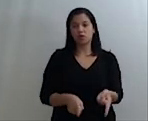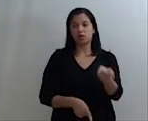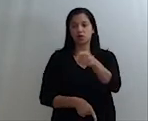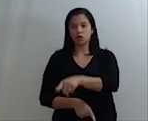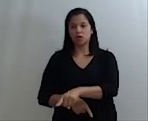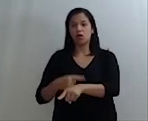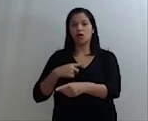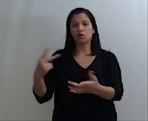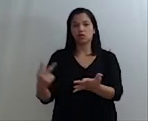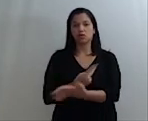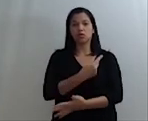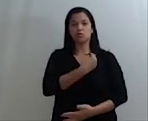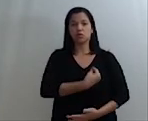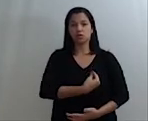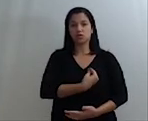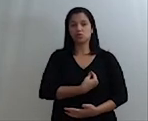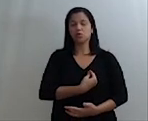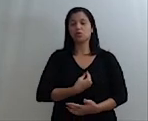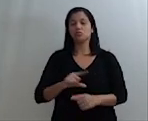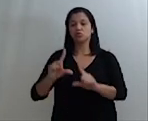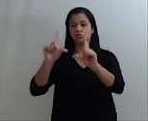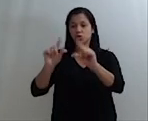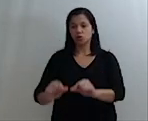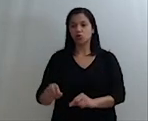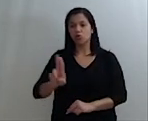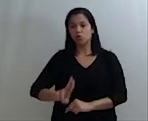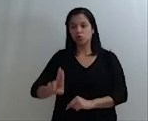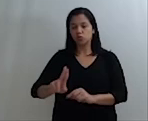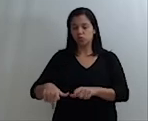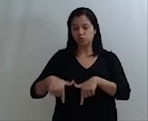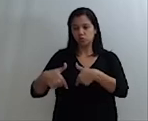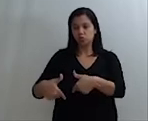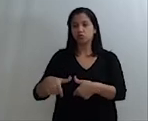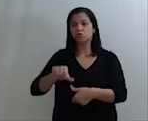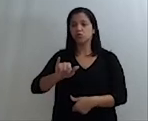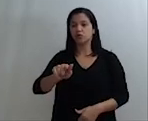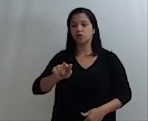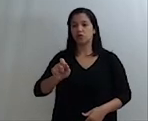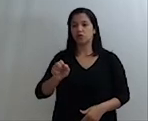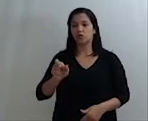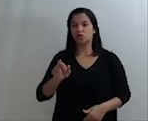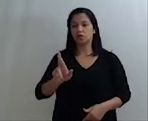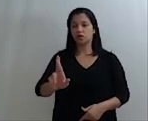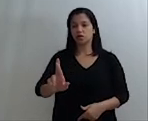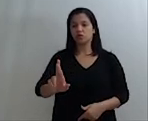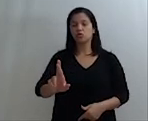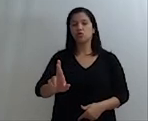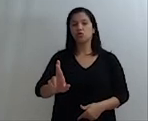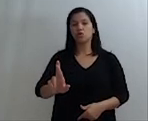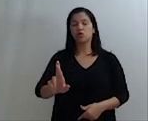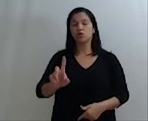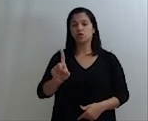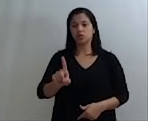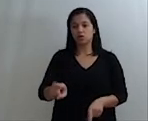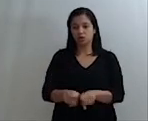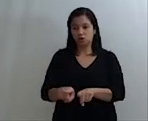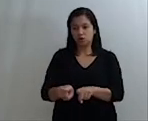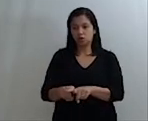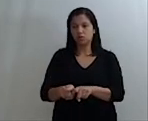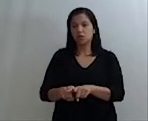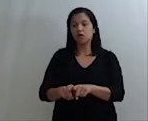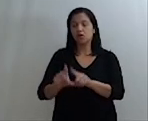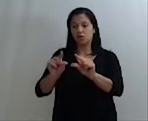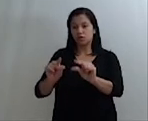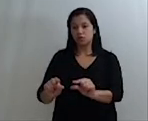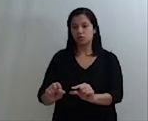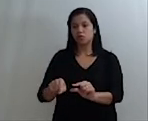participação de menor importância no tocante ao paciente Igor tártaro eh aplicar no patamar de um sexto e Por